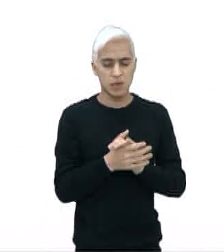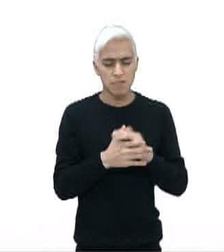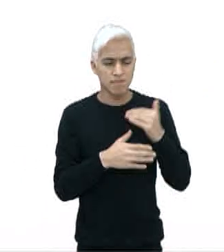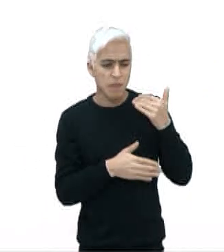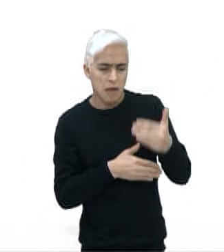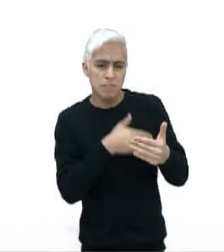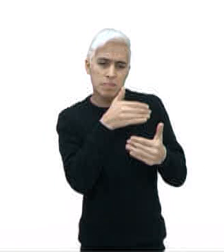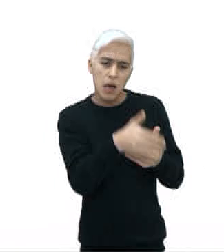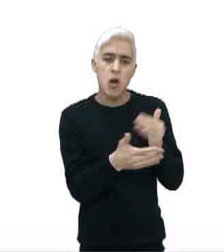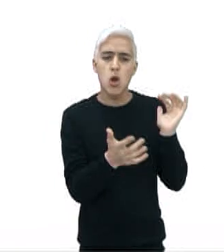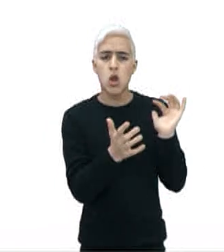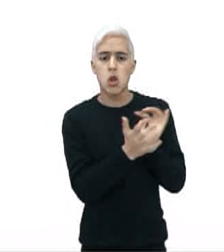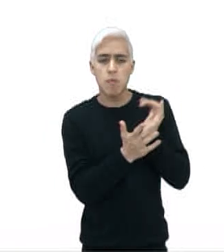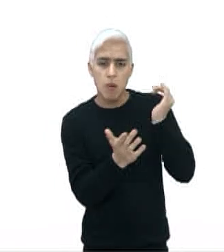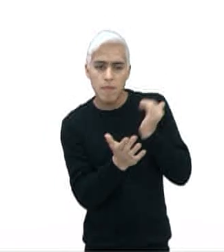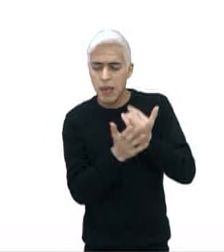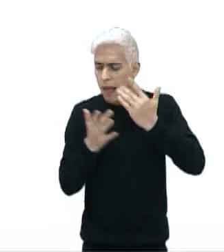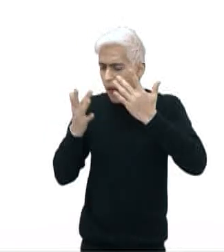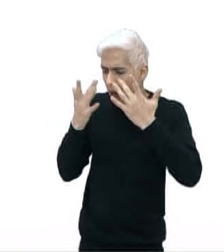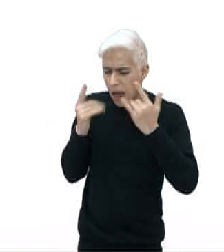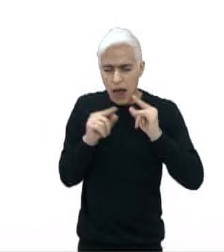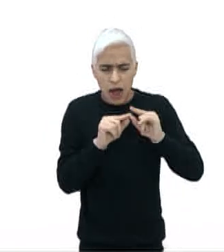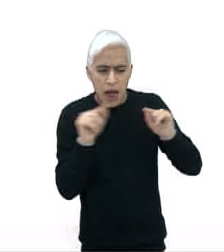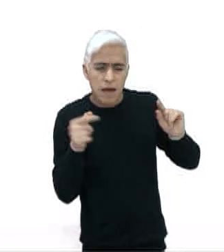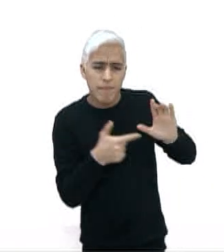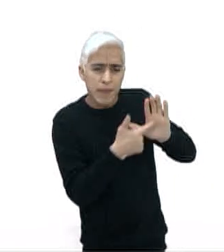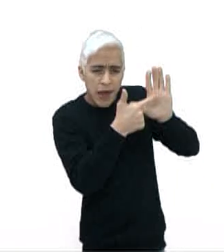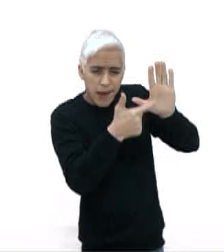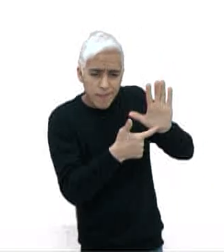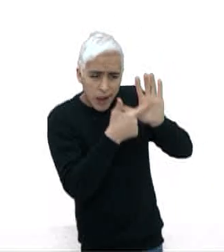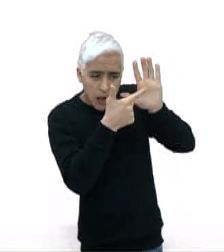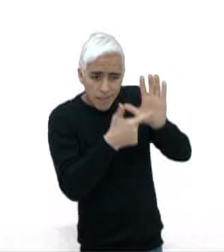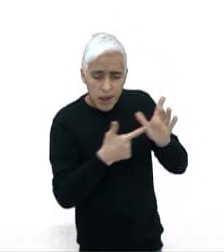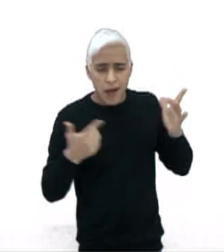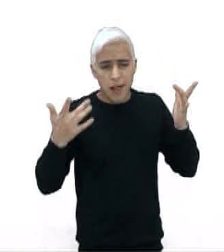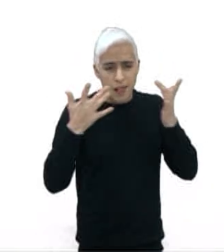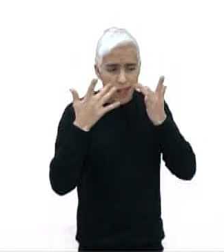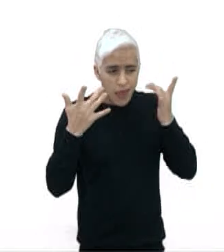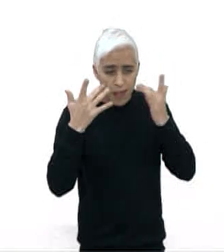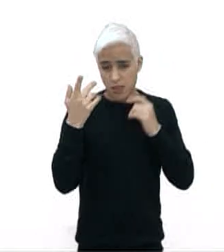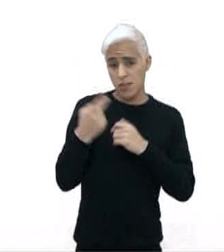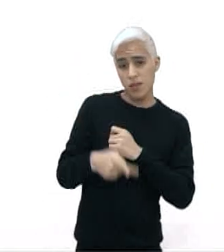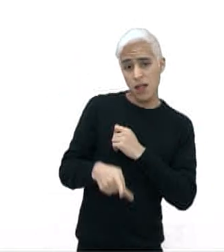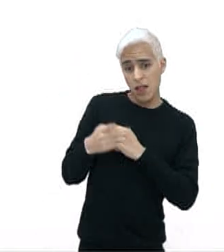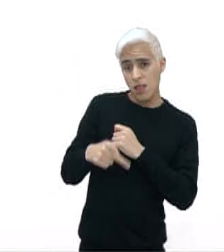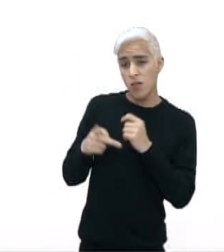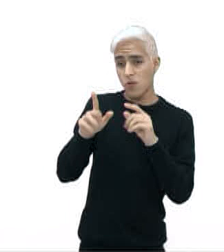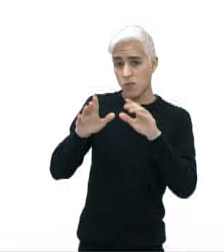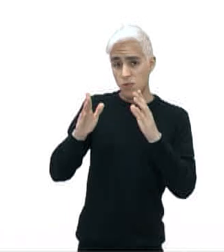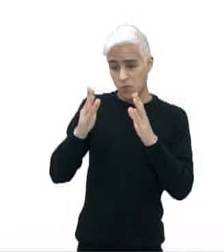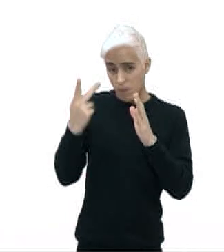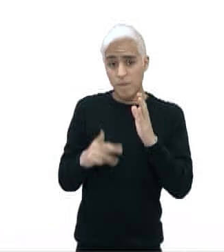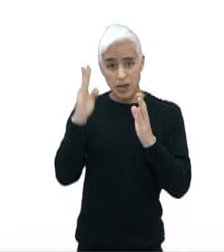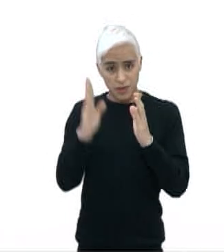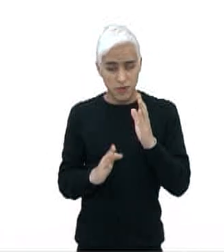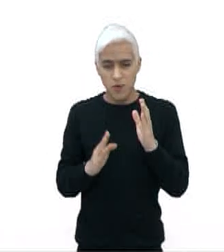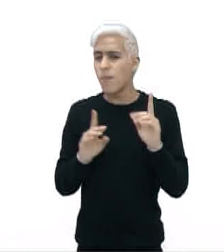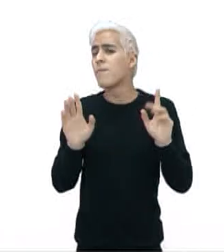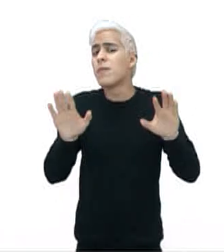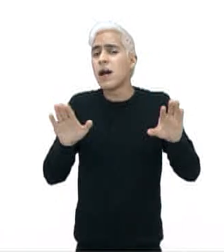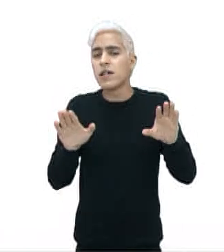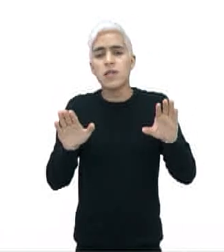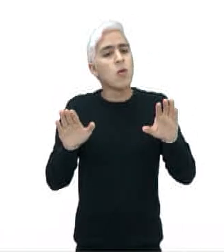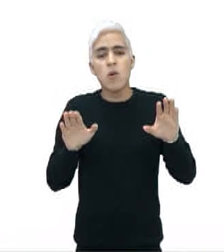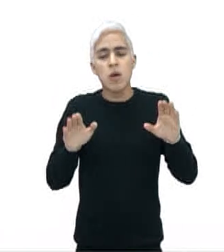seguida, o grupo passa a encenar uma série de novas peças da dramaturgia brasileira, focalizando questões de